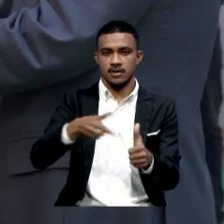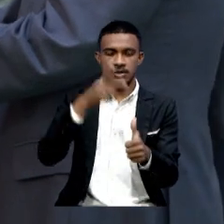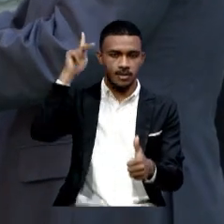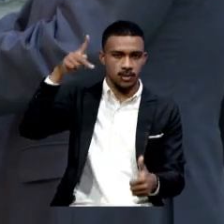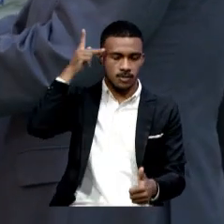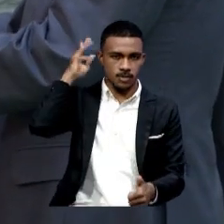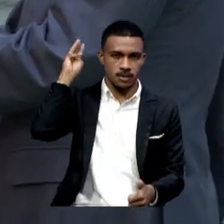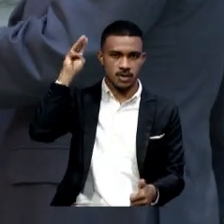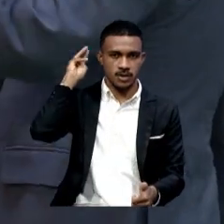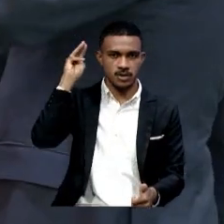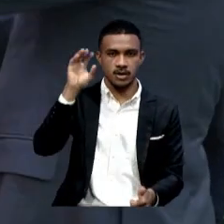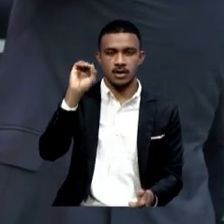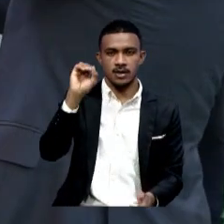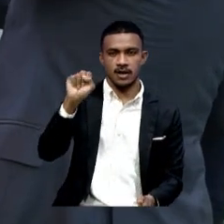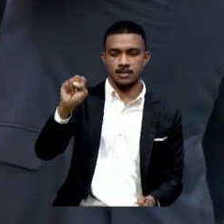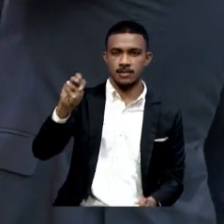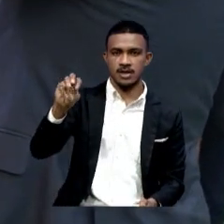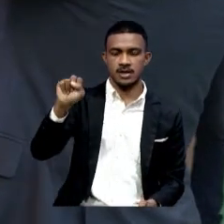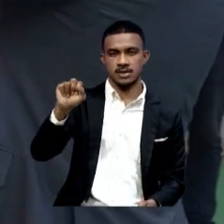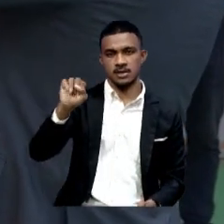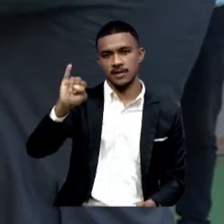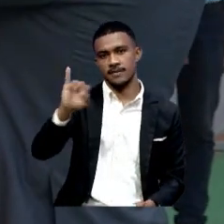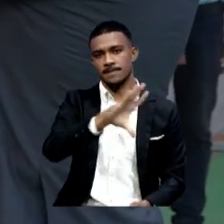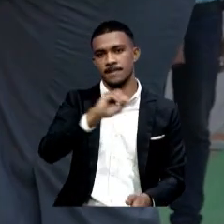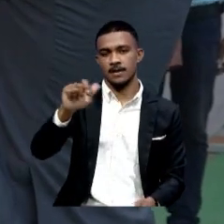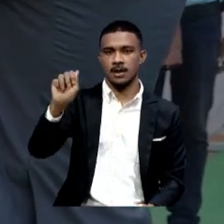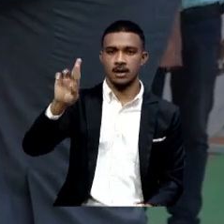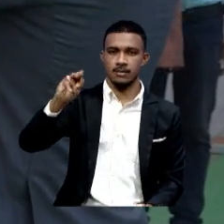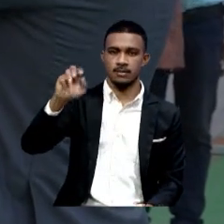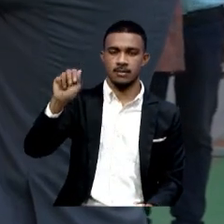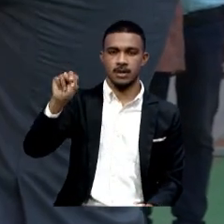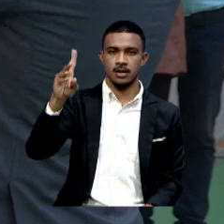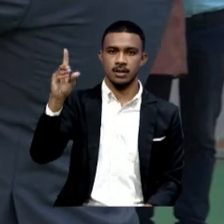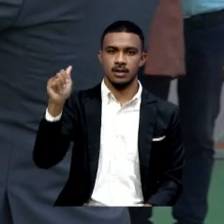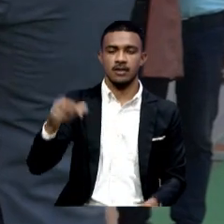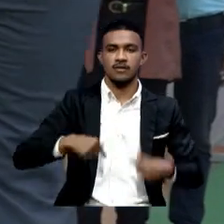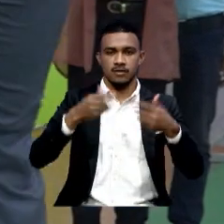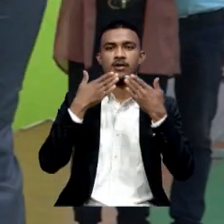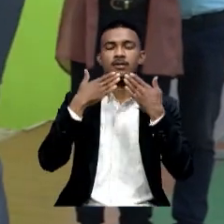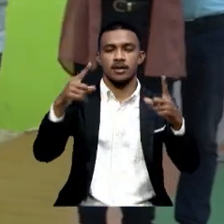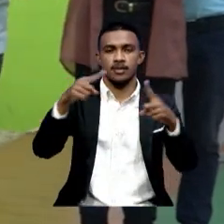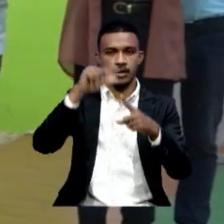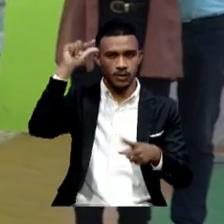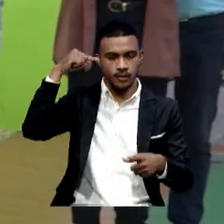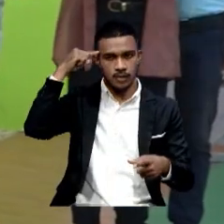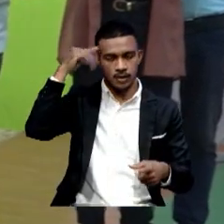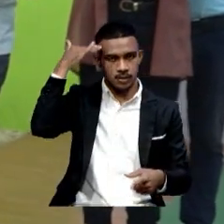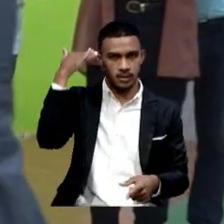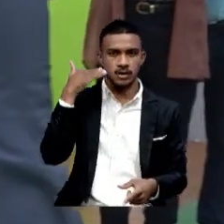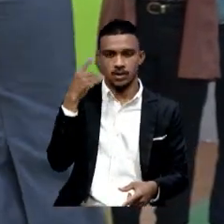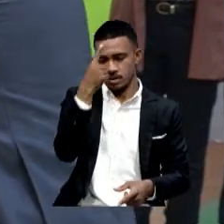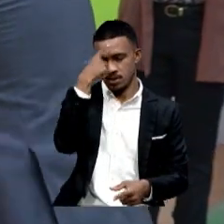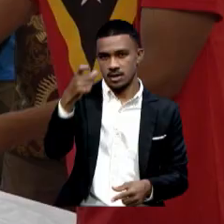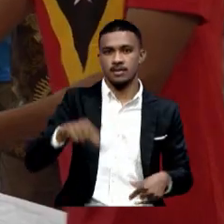Vice-Primeira-Ministra no Ministra Solidariedade Social no Inclusão, Armanda Berta dos Santos, ato agradecimento para o Governo Coreia Sul, também